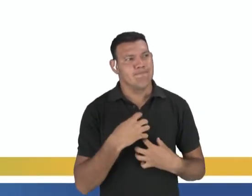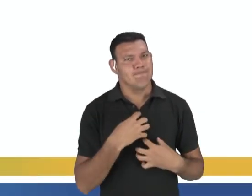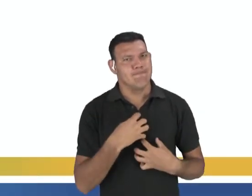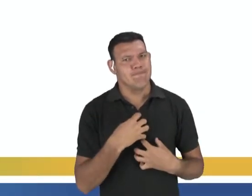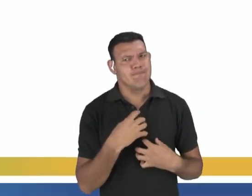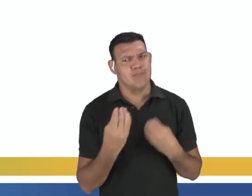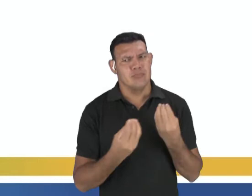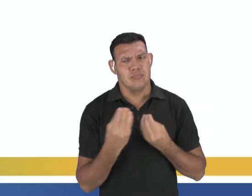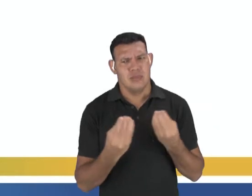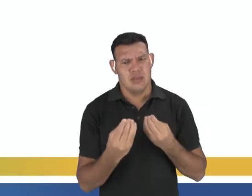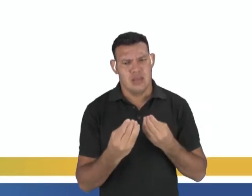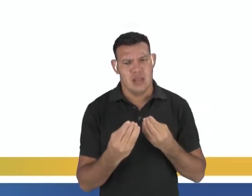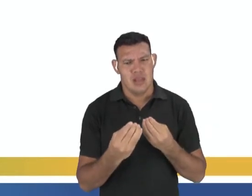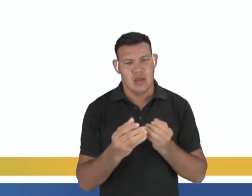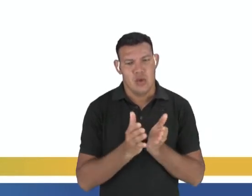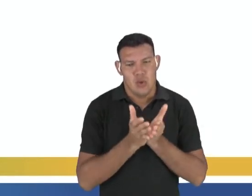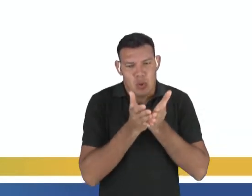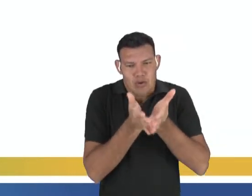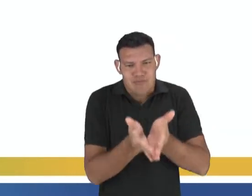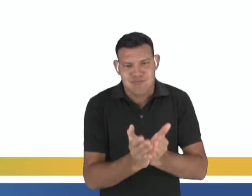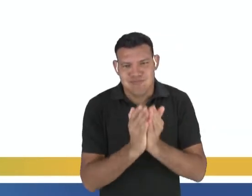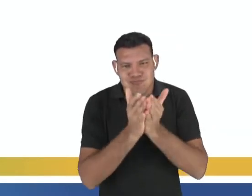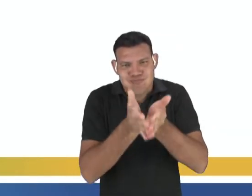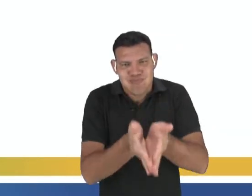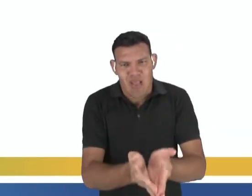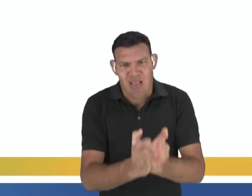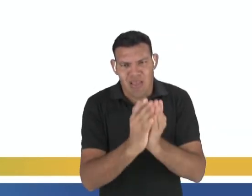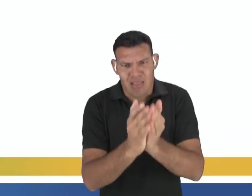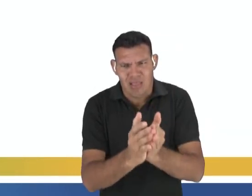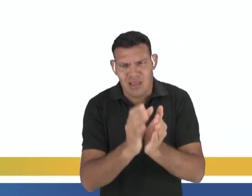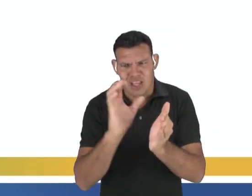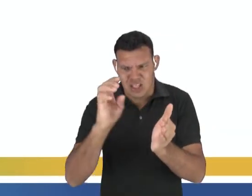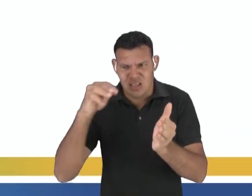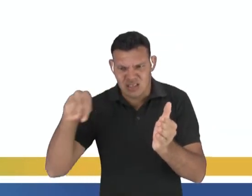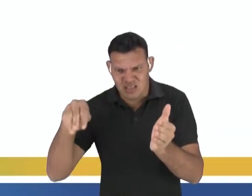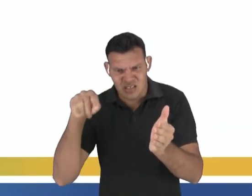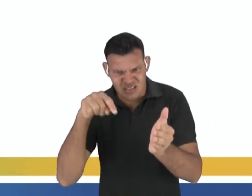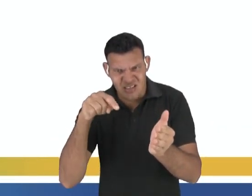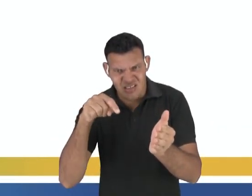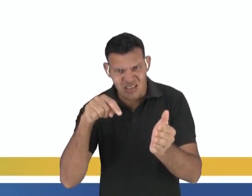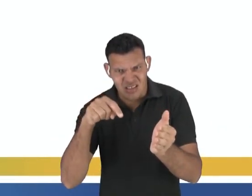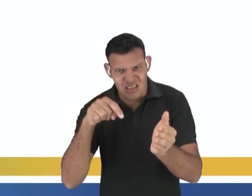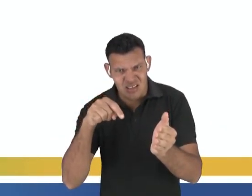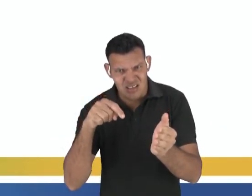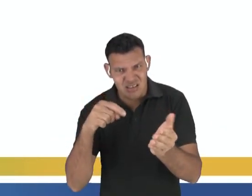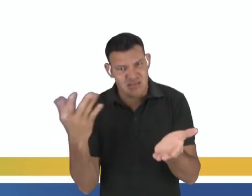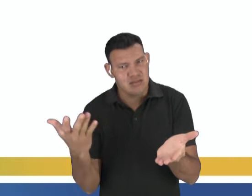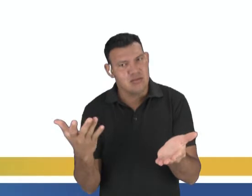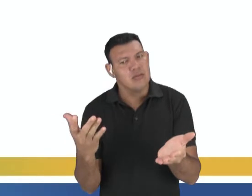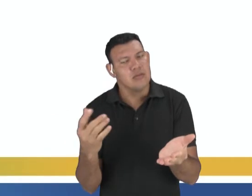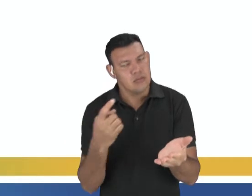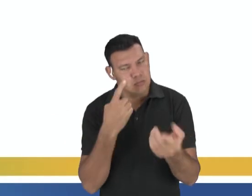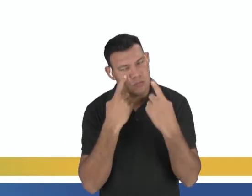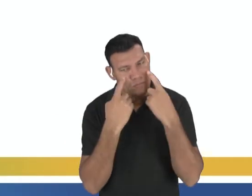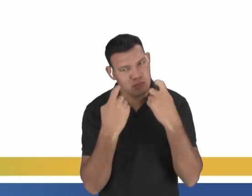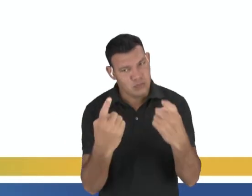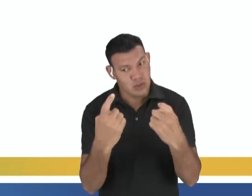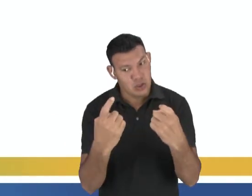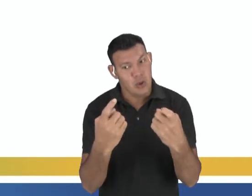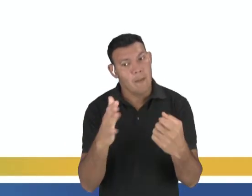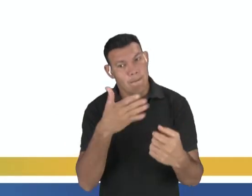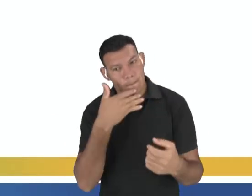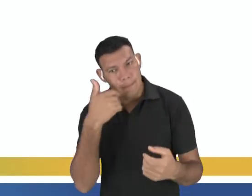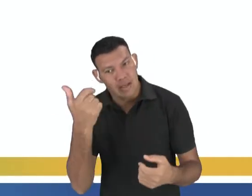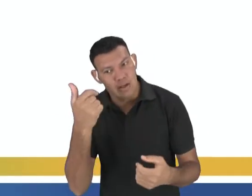exemplo você medir o comprimento de uma ave usando centímetros Claro que não né seria mais interessante é medir através de